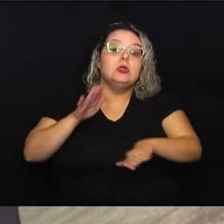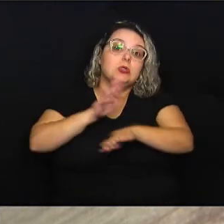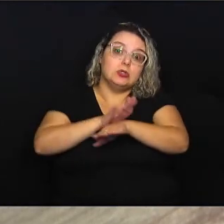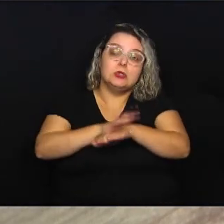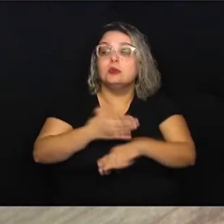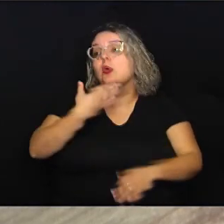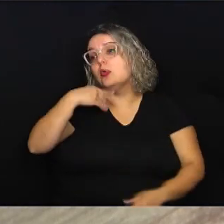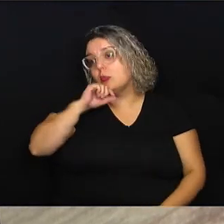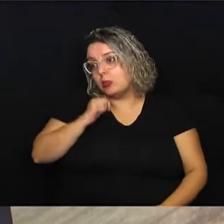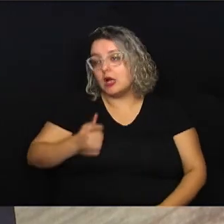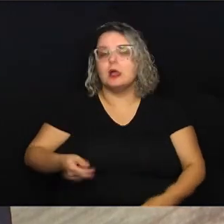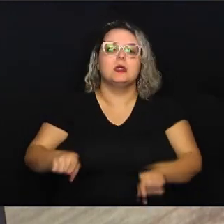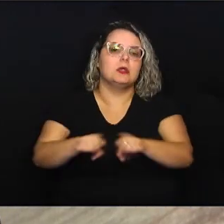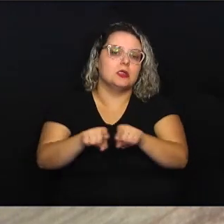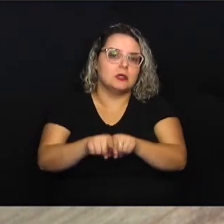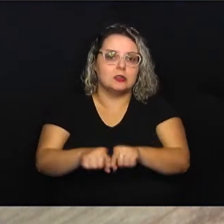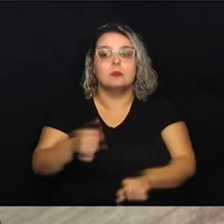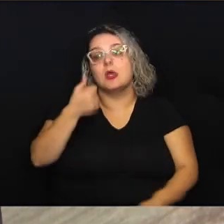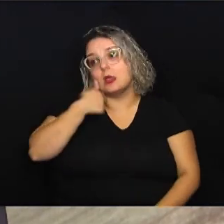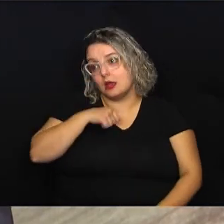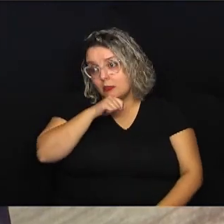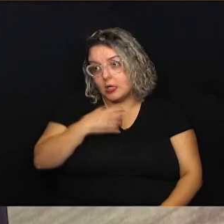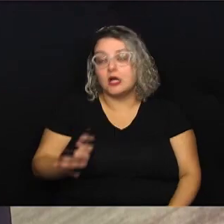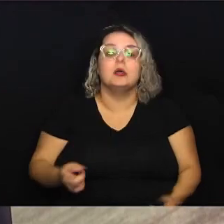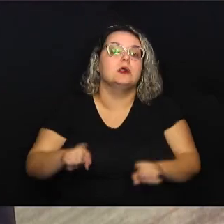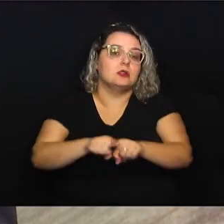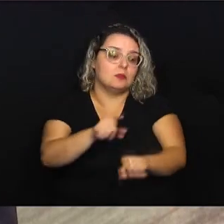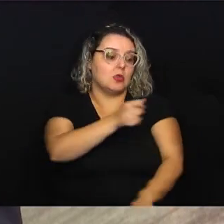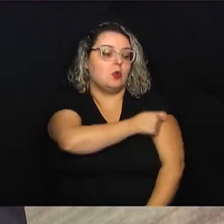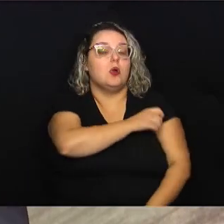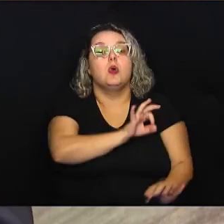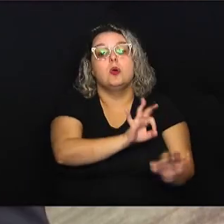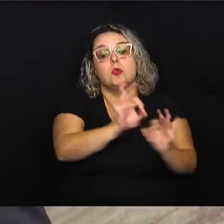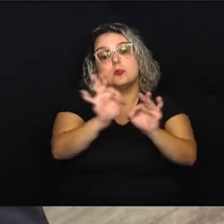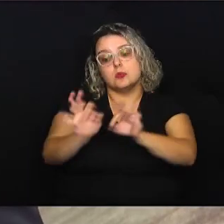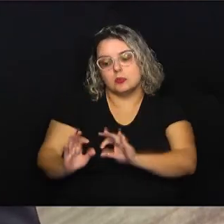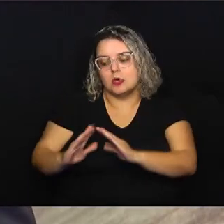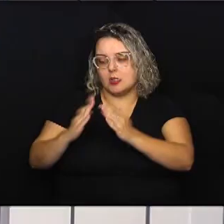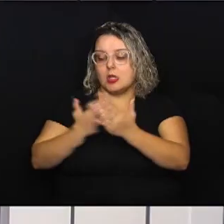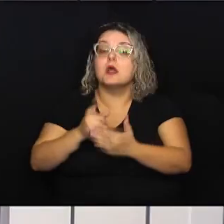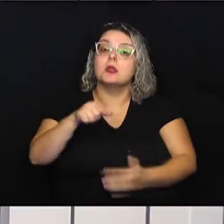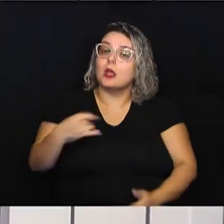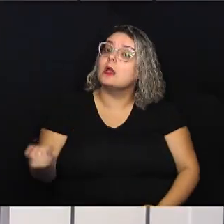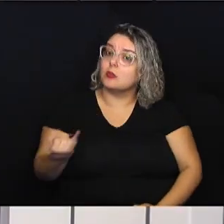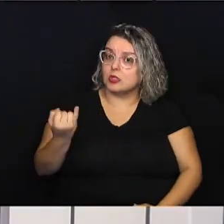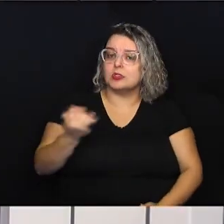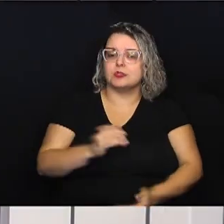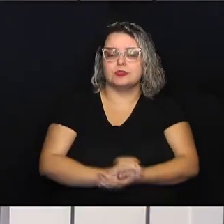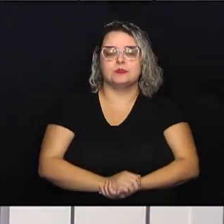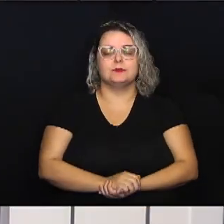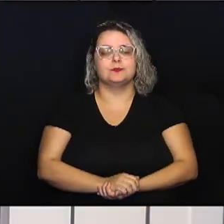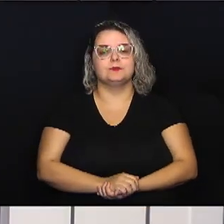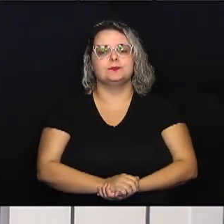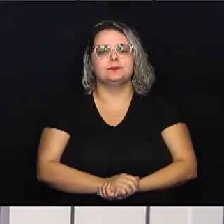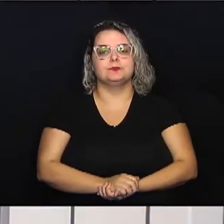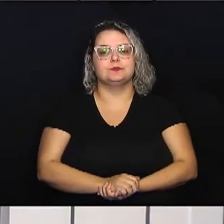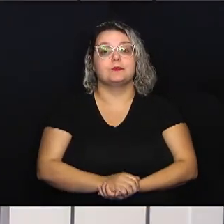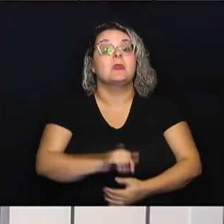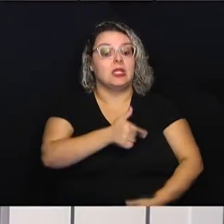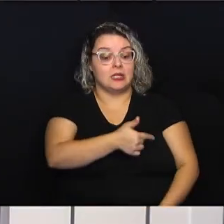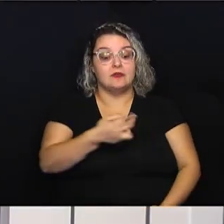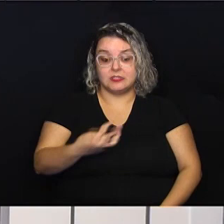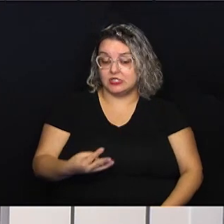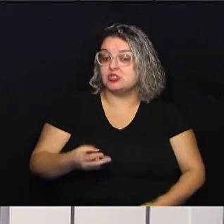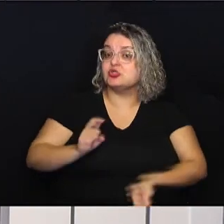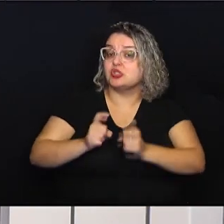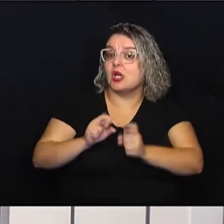pai quanto os alunos, mais uma vez, no acompanhamento escolar, que isso é fundamental. Ainda na 23ª